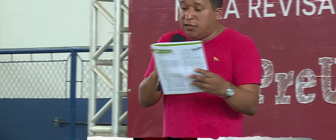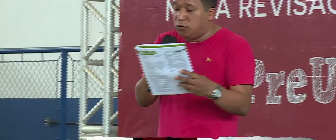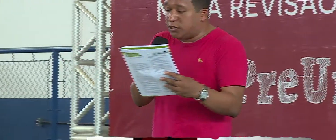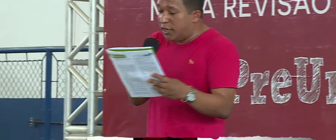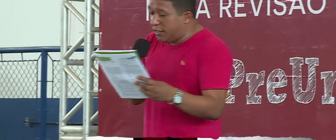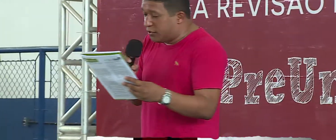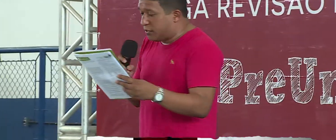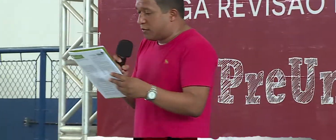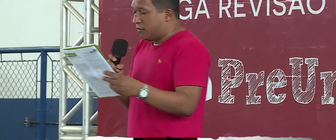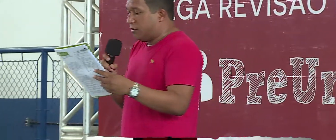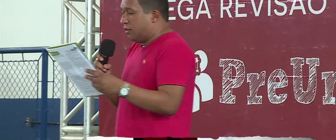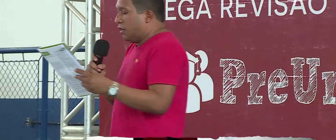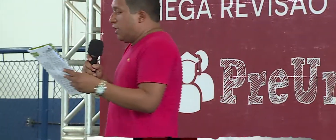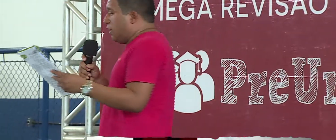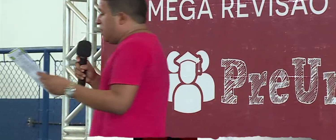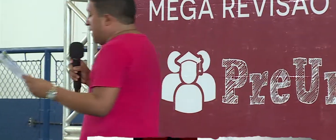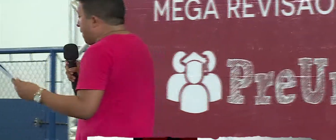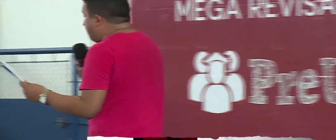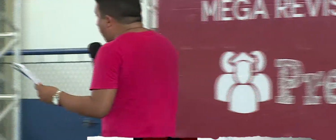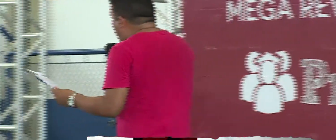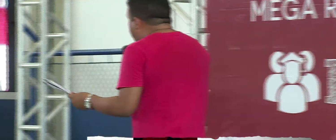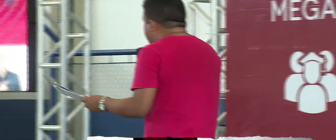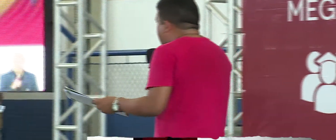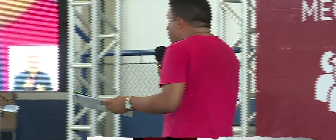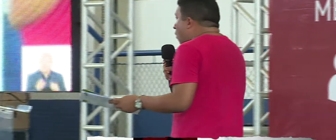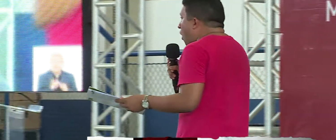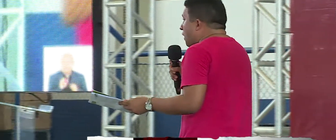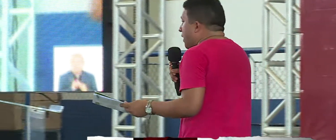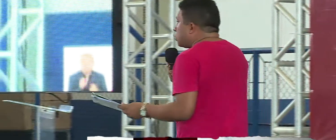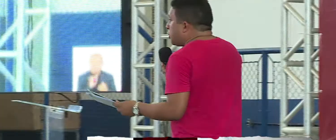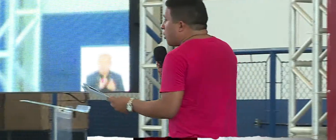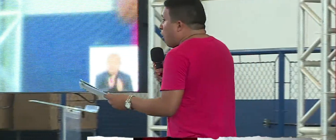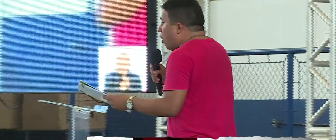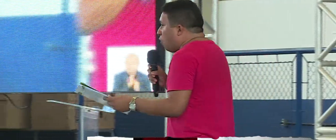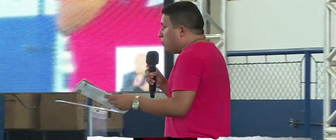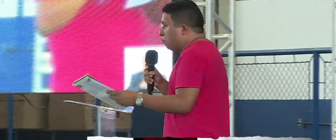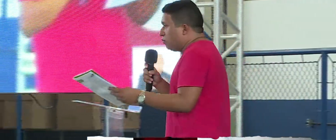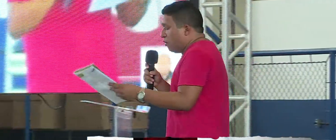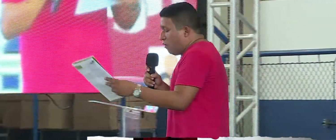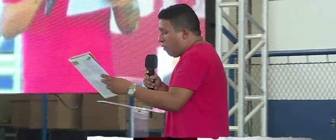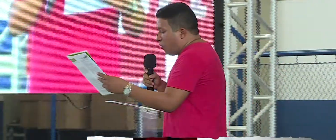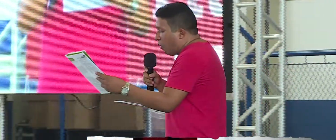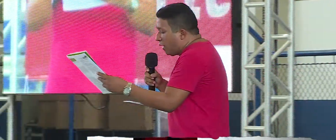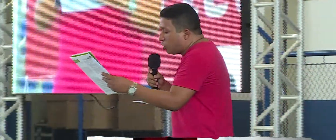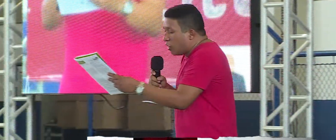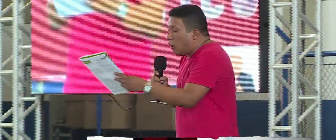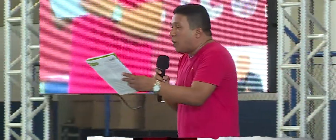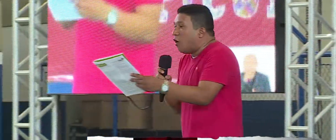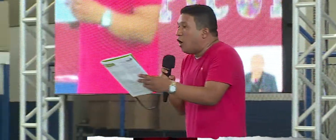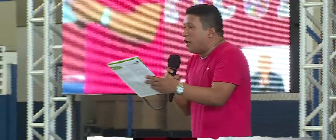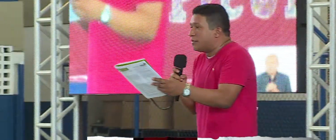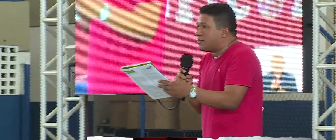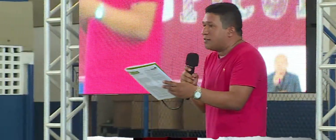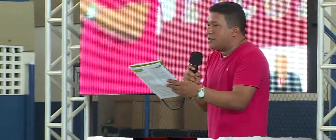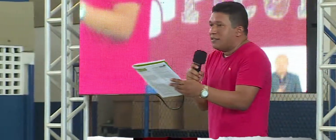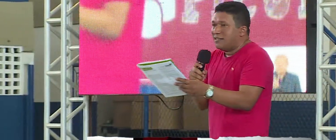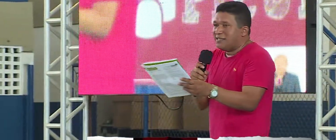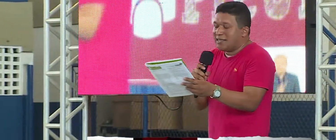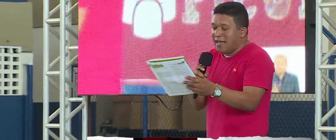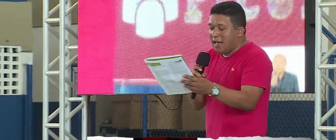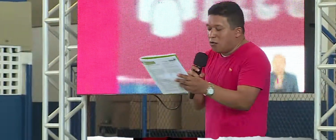energia e nutrientes e é pobre em colesterol. Colesterol do